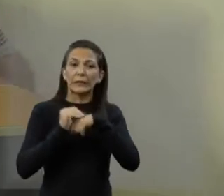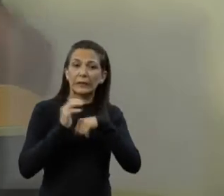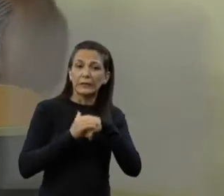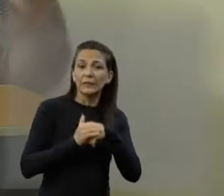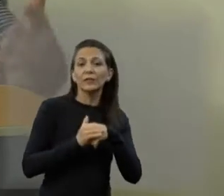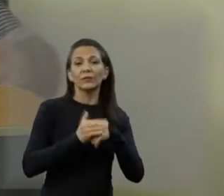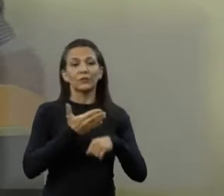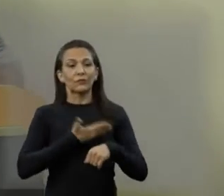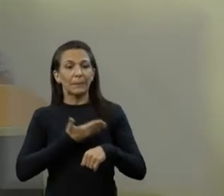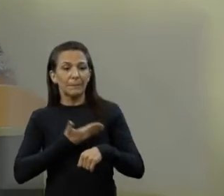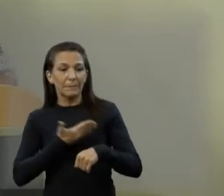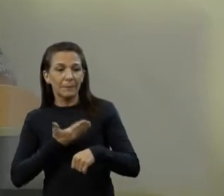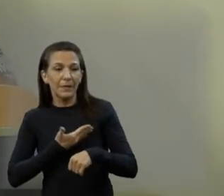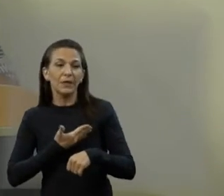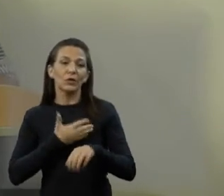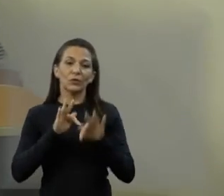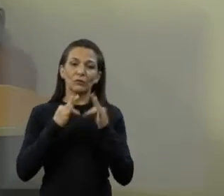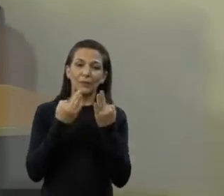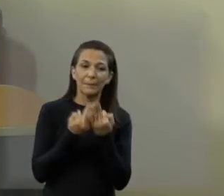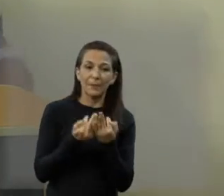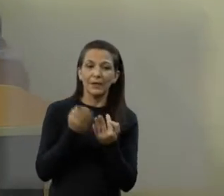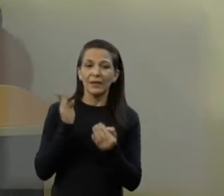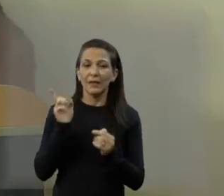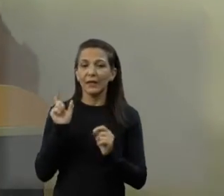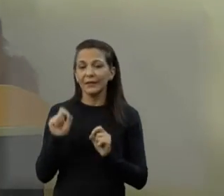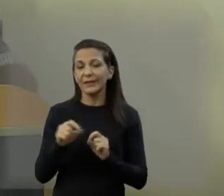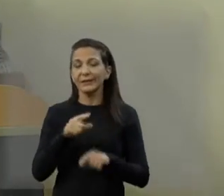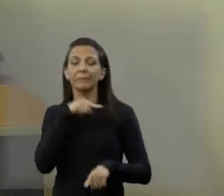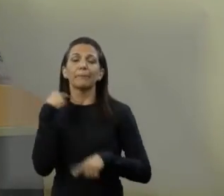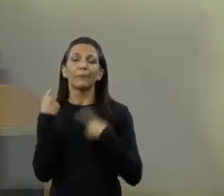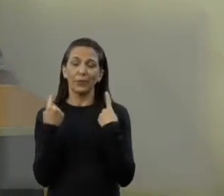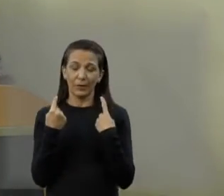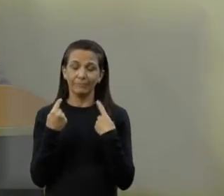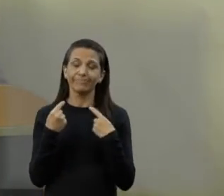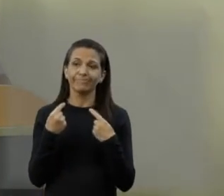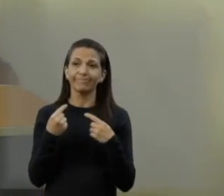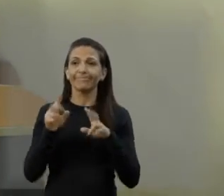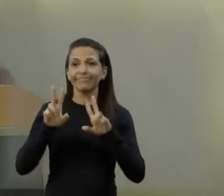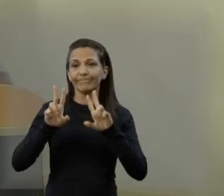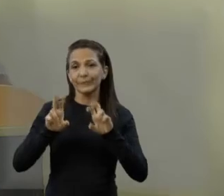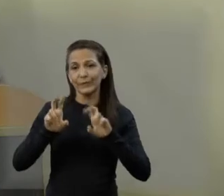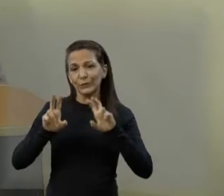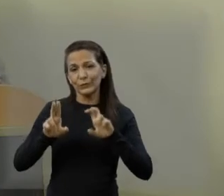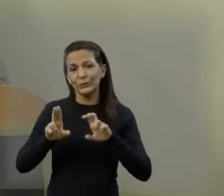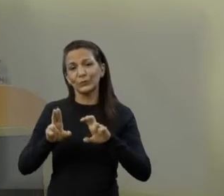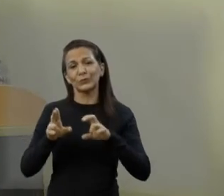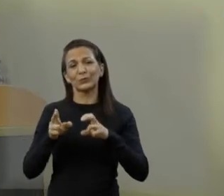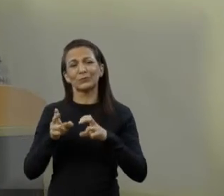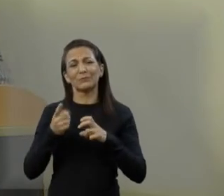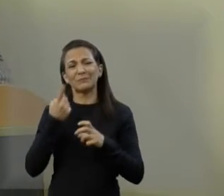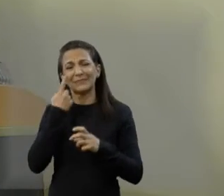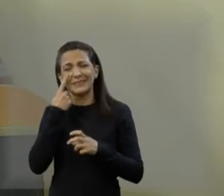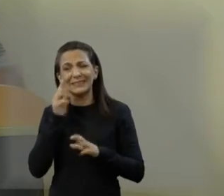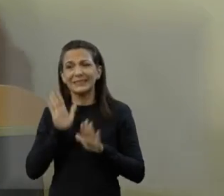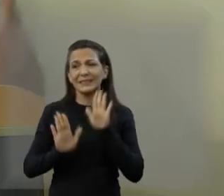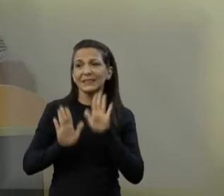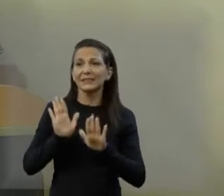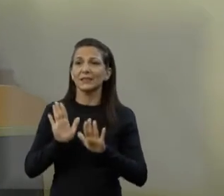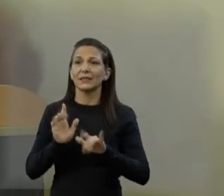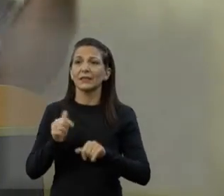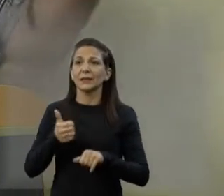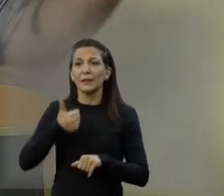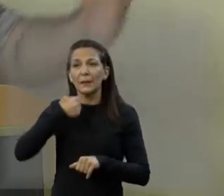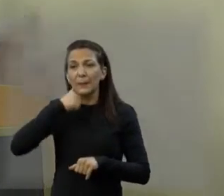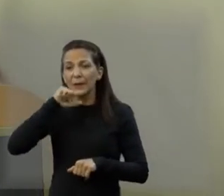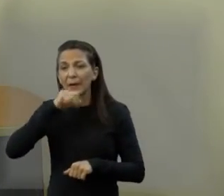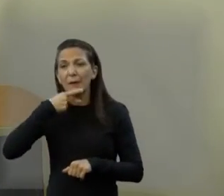amigos que estão no outro plano que já passaram que já faleceram então é sempre um assunto muito delicado só quem perdeu assim como eu